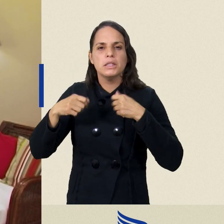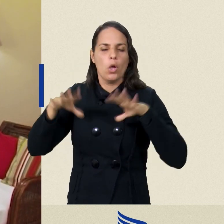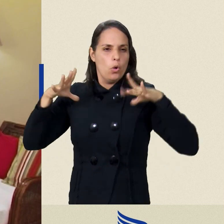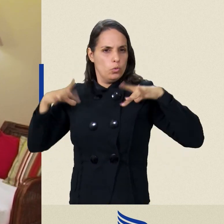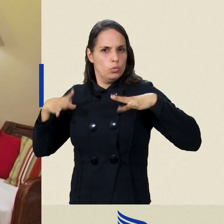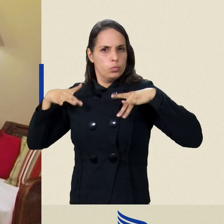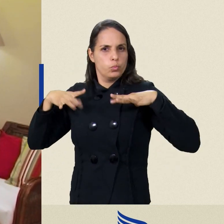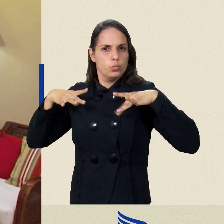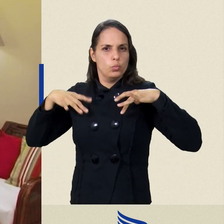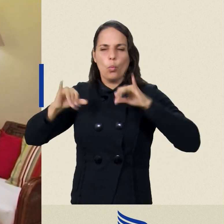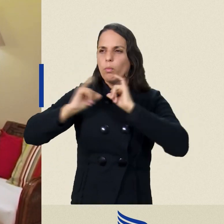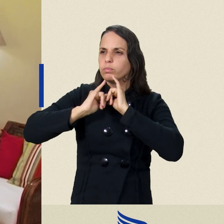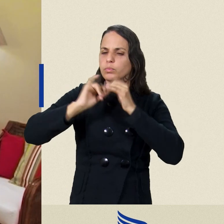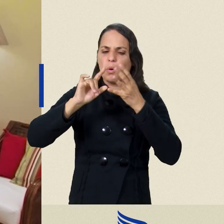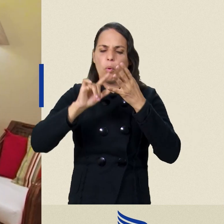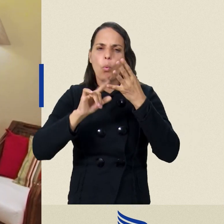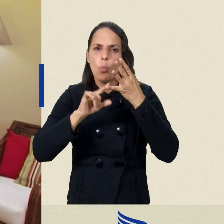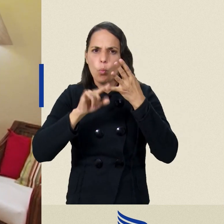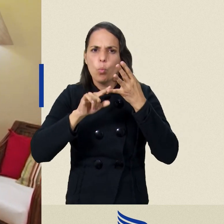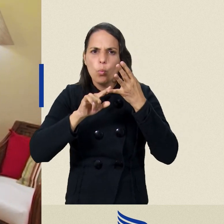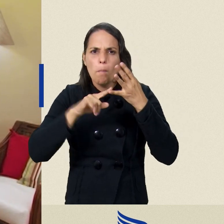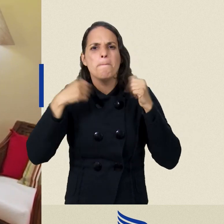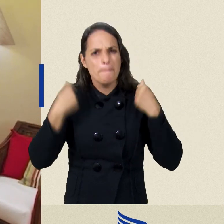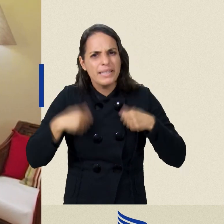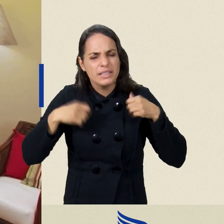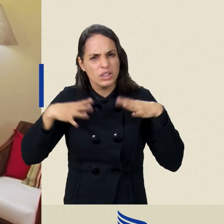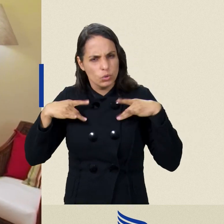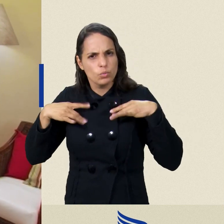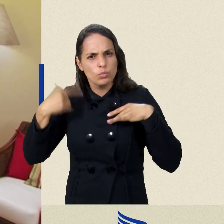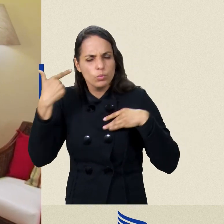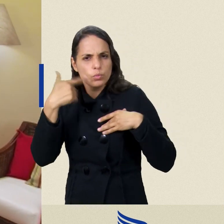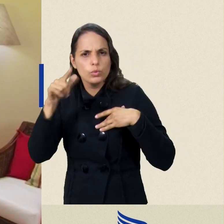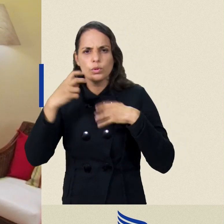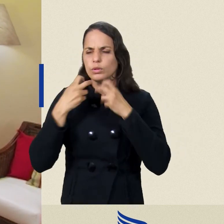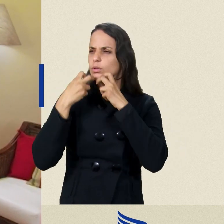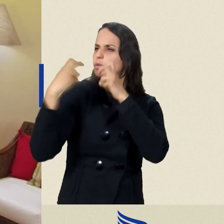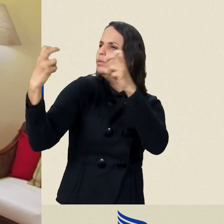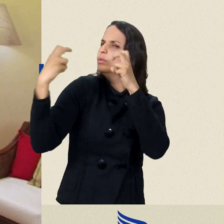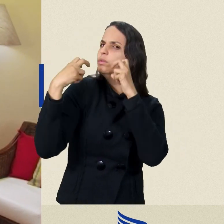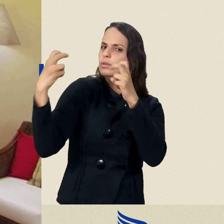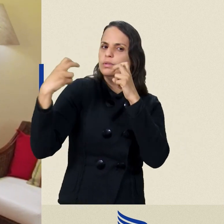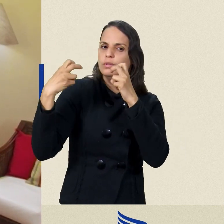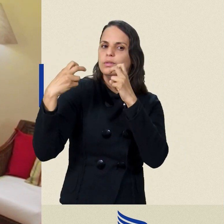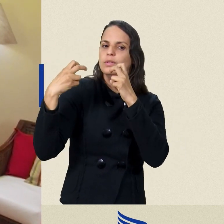para levar avante a pregação destas mensagens, proclamando-as em alto clamor?